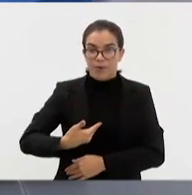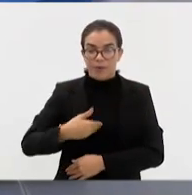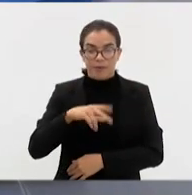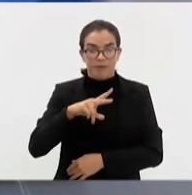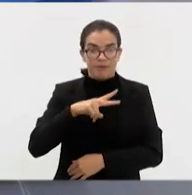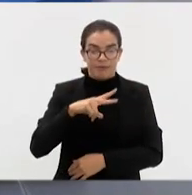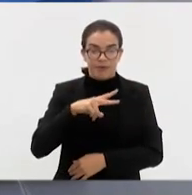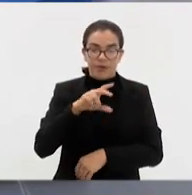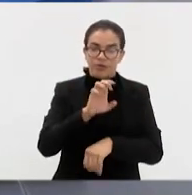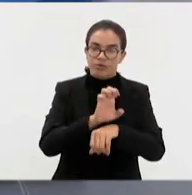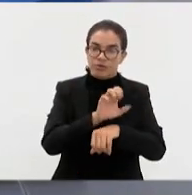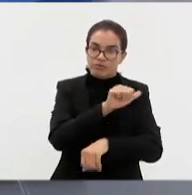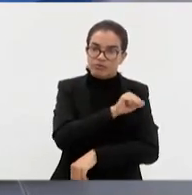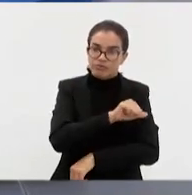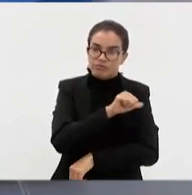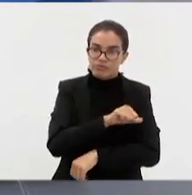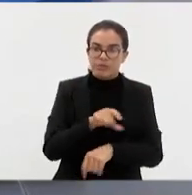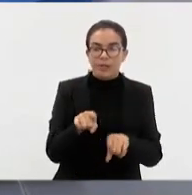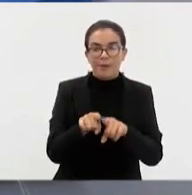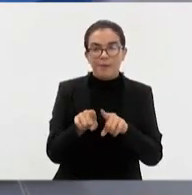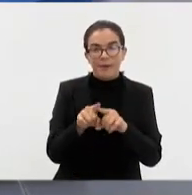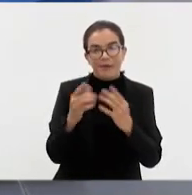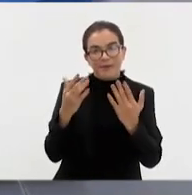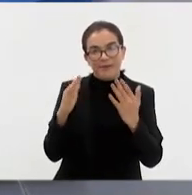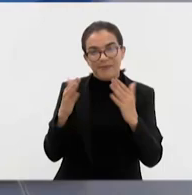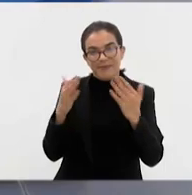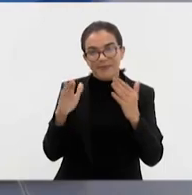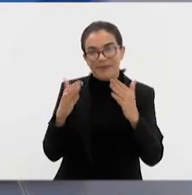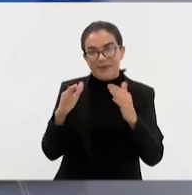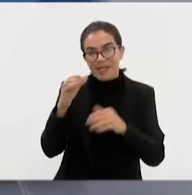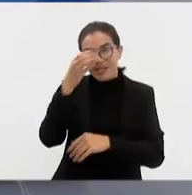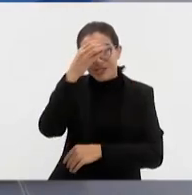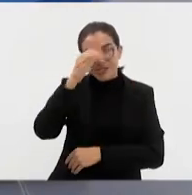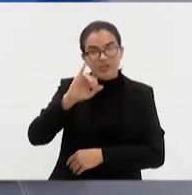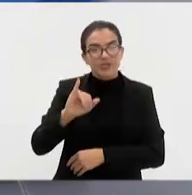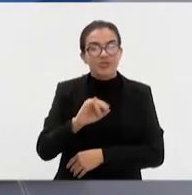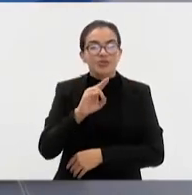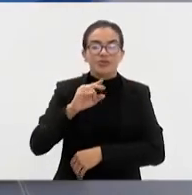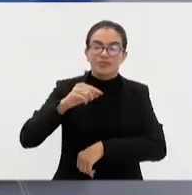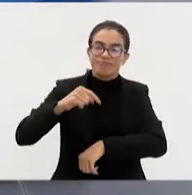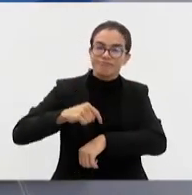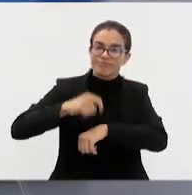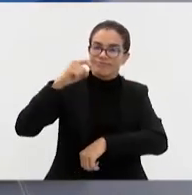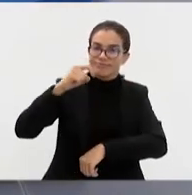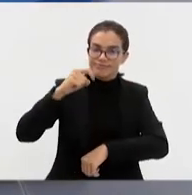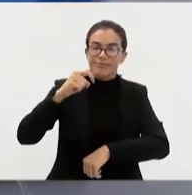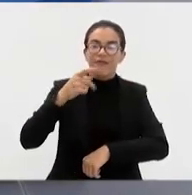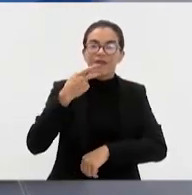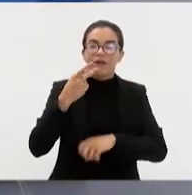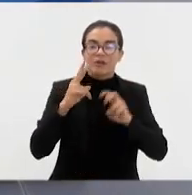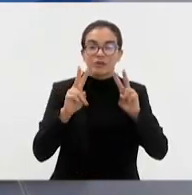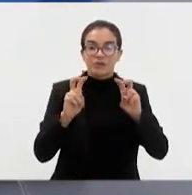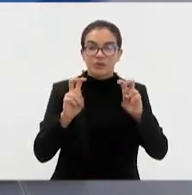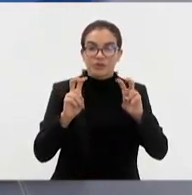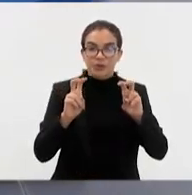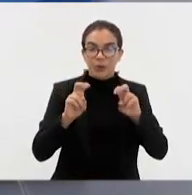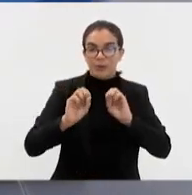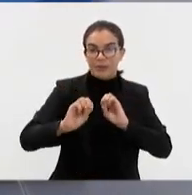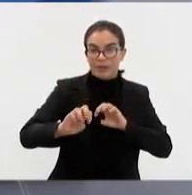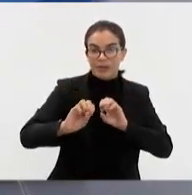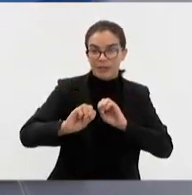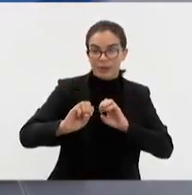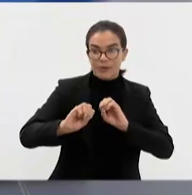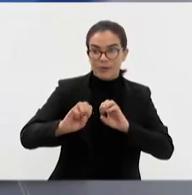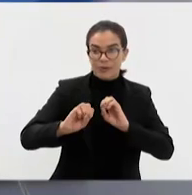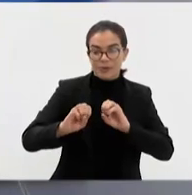Janeiro. Quero fazer jus aqui à deputada Tia Ju, que desde o primeiro momento, né, falou dessa questão da educação,